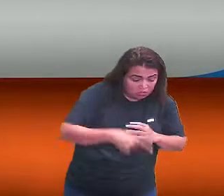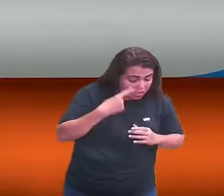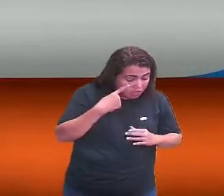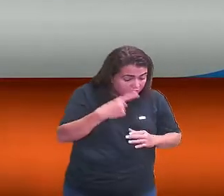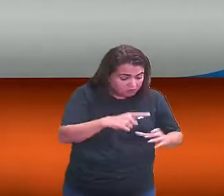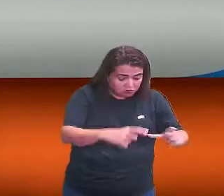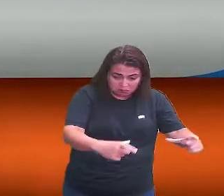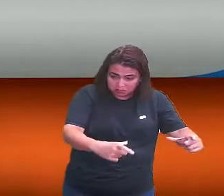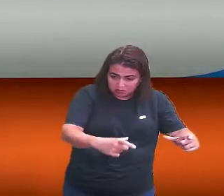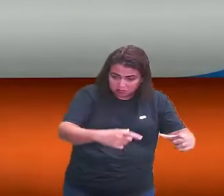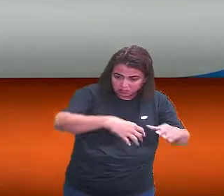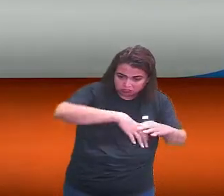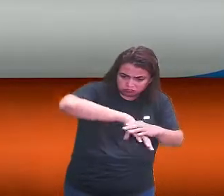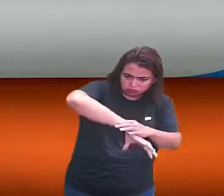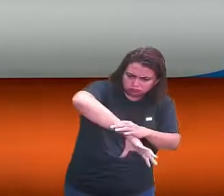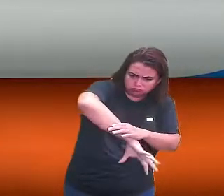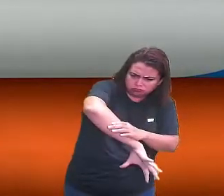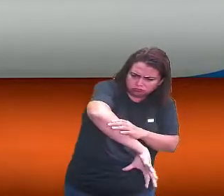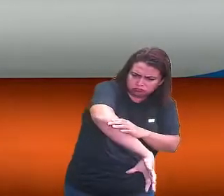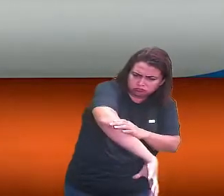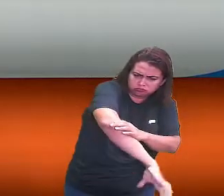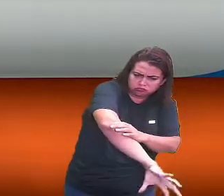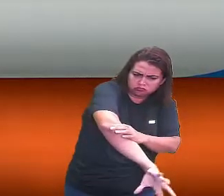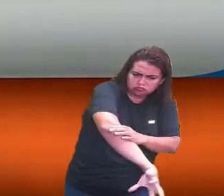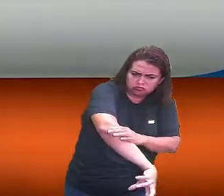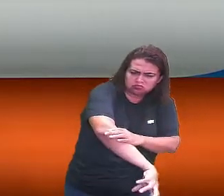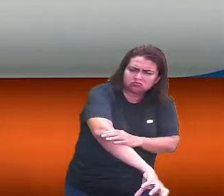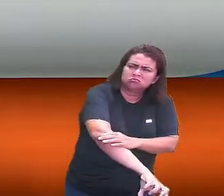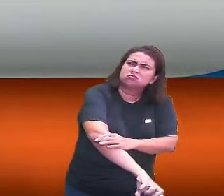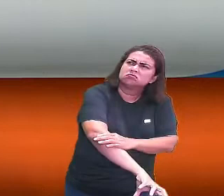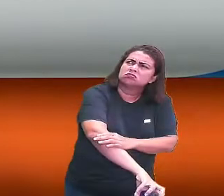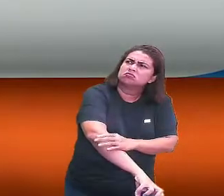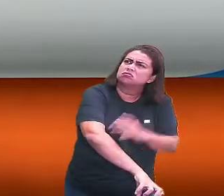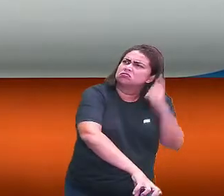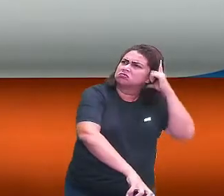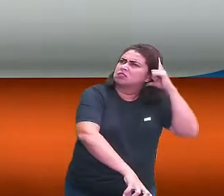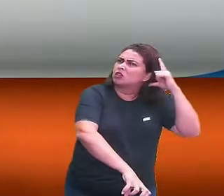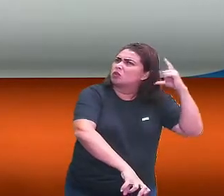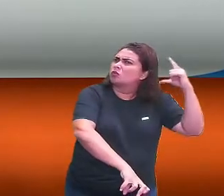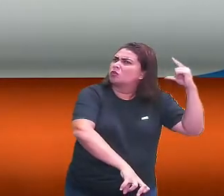a mão lá dentro. Ele sentiu uma coisa orelhuda,